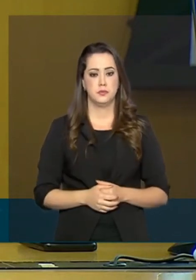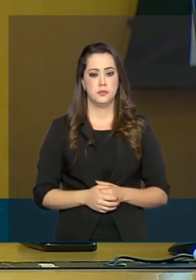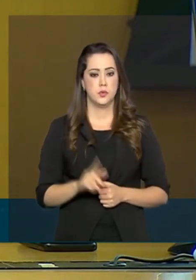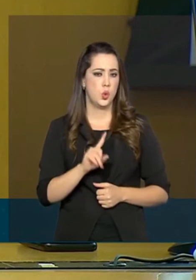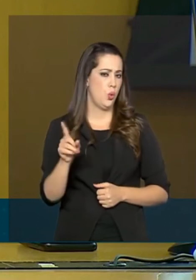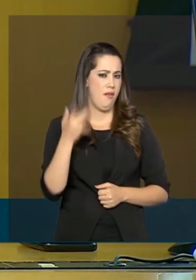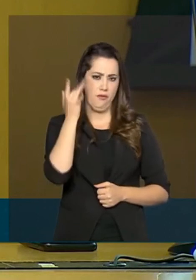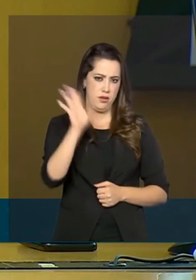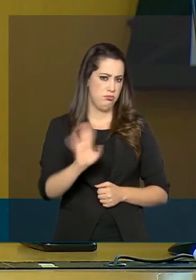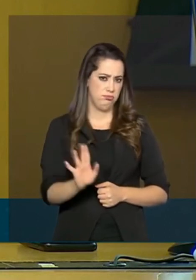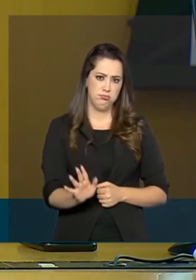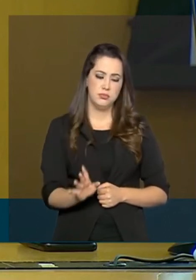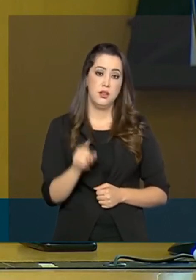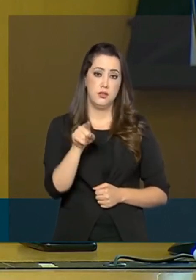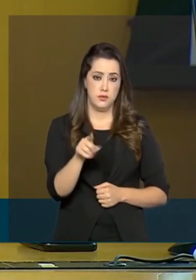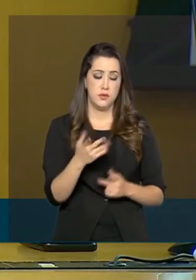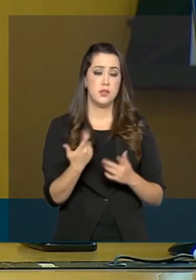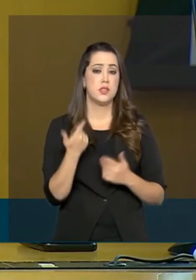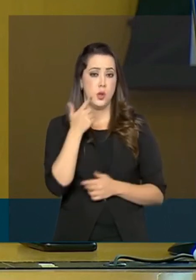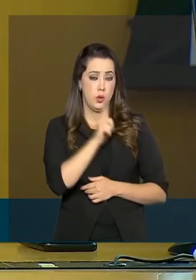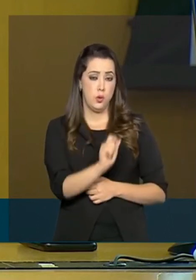Não é fácil você